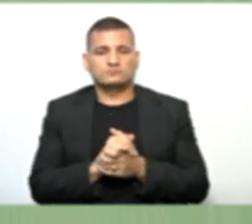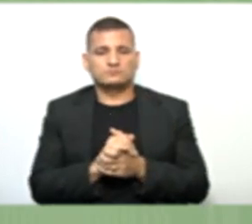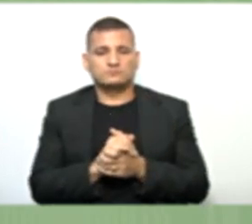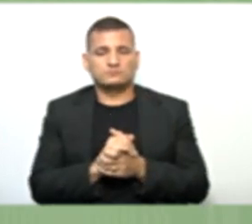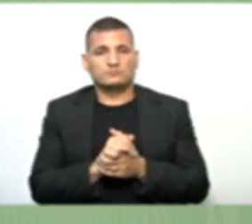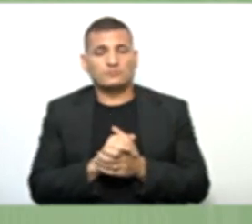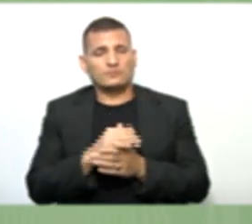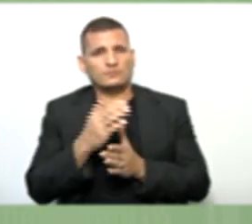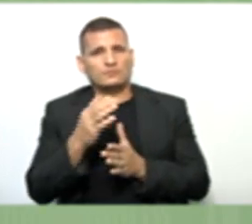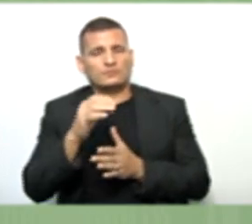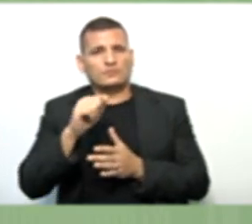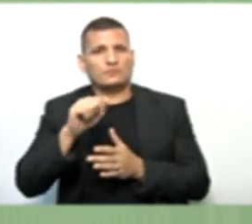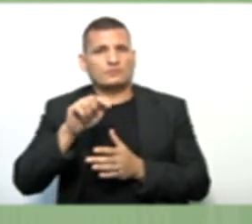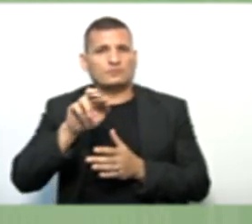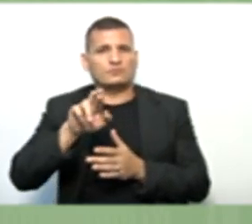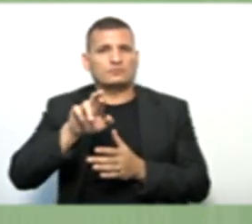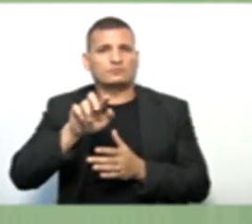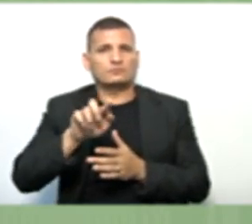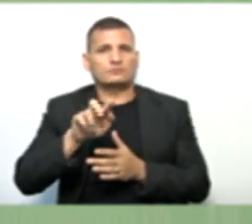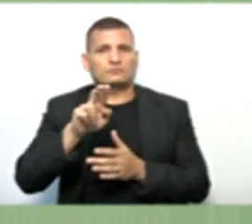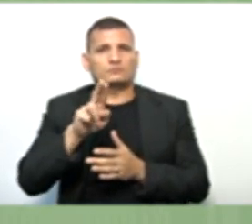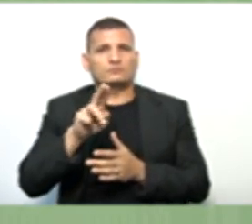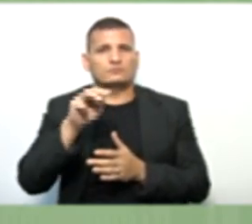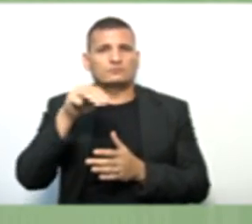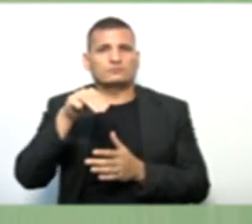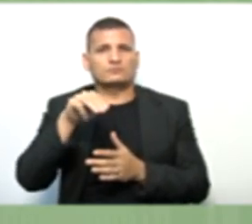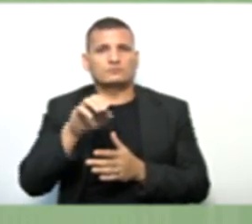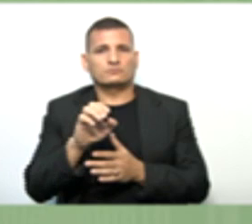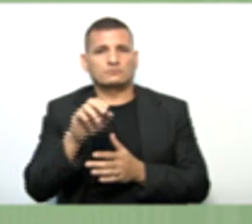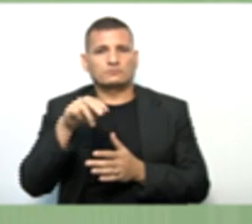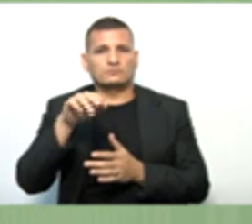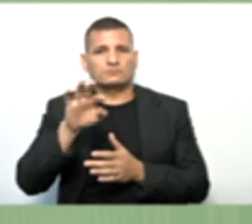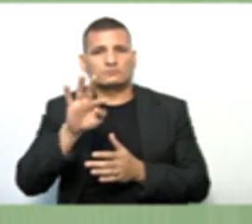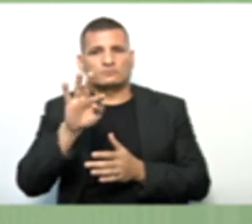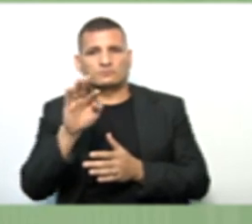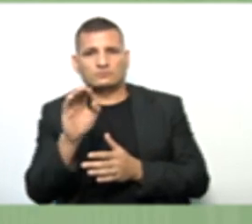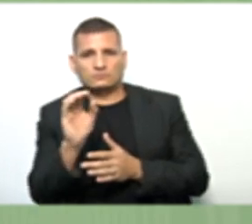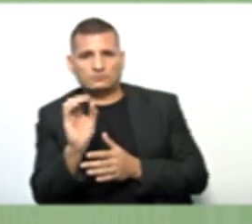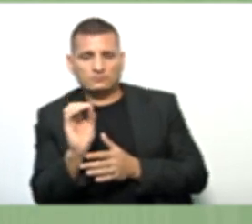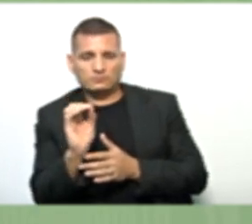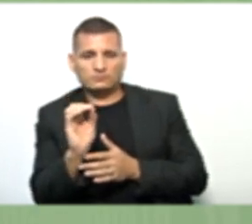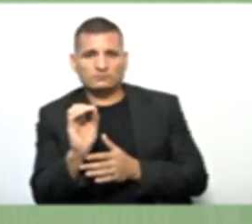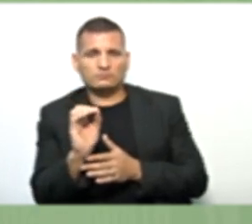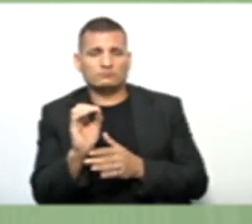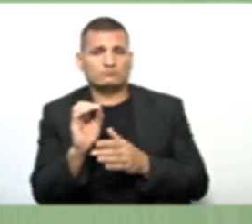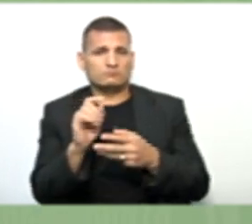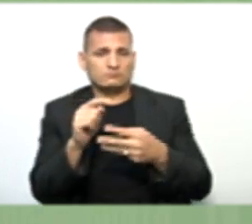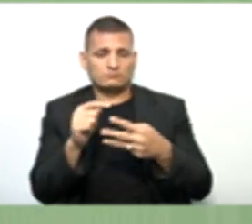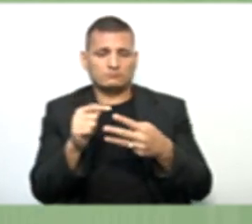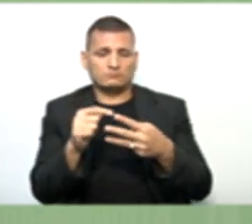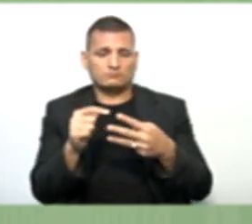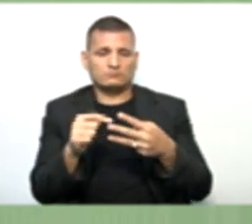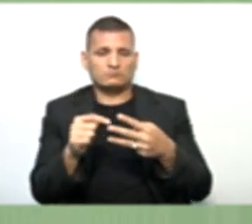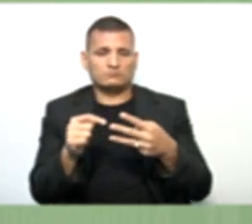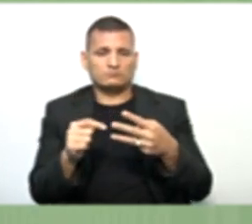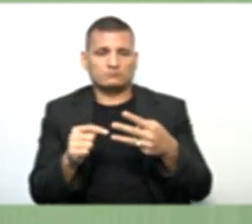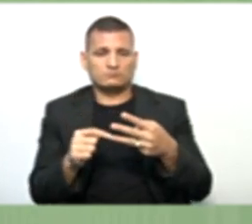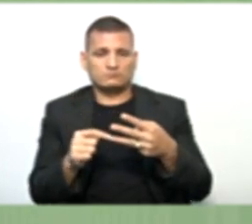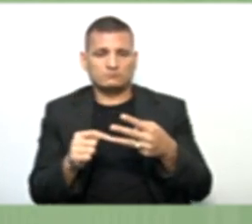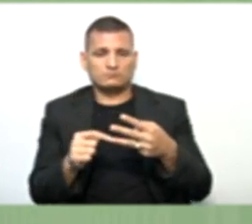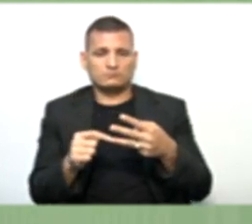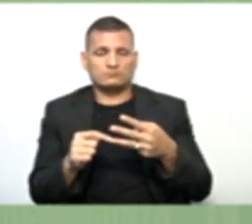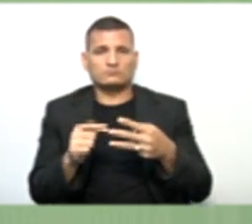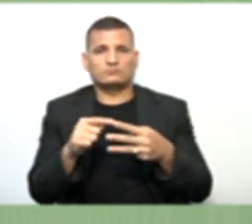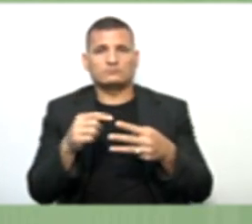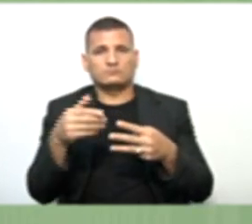os argumentos, né, esses argumentos que vão determinar o intervalo, eles são 3. Né? No máximo 3,